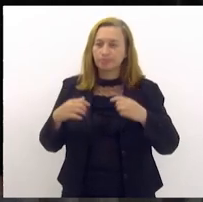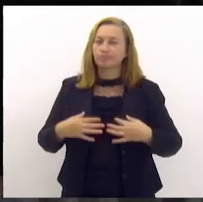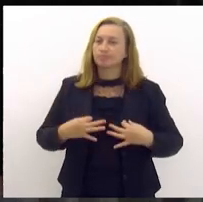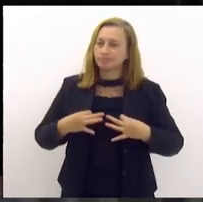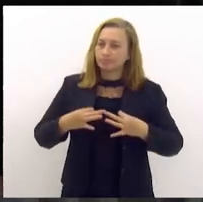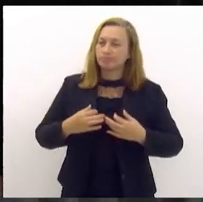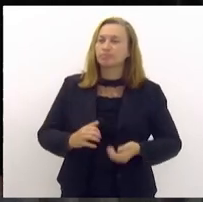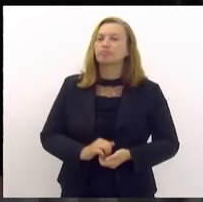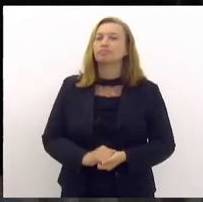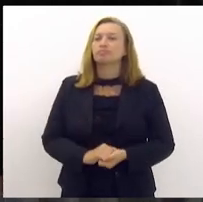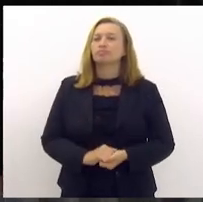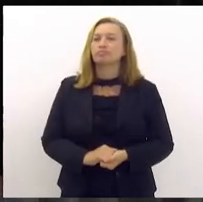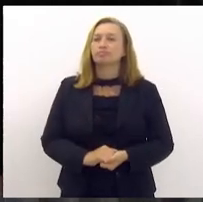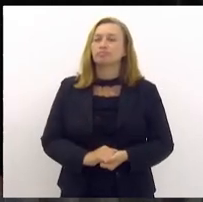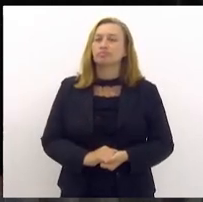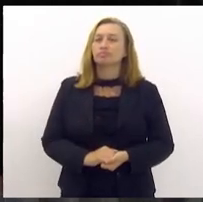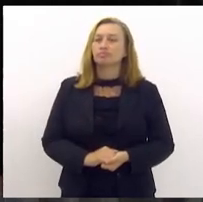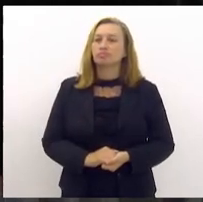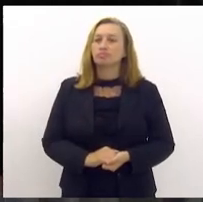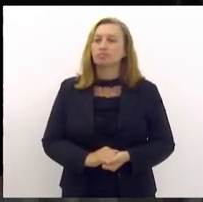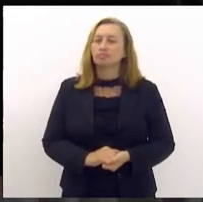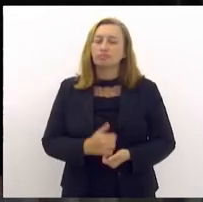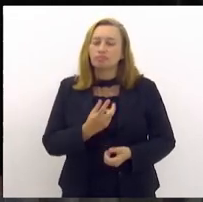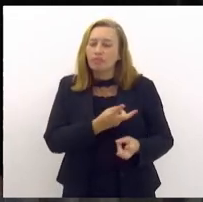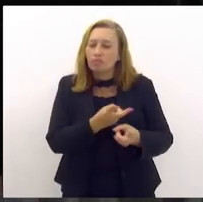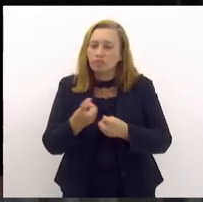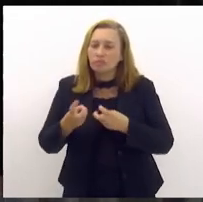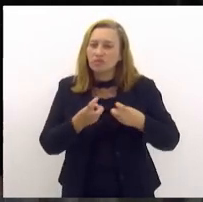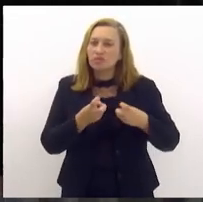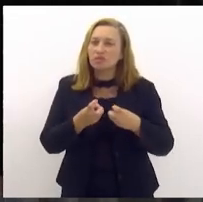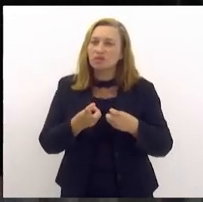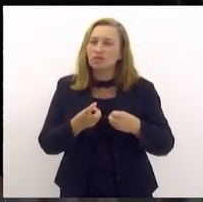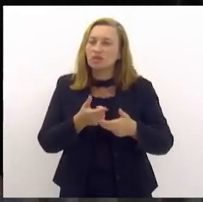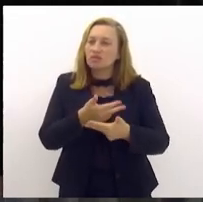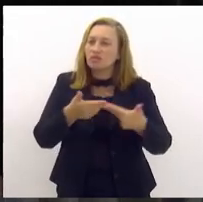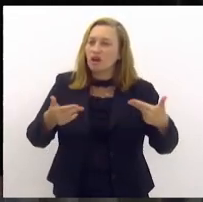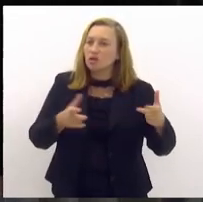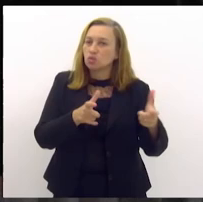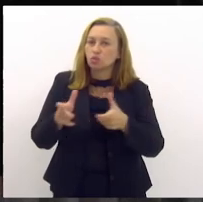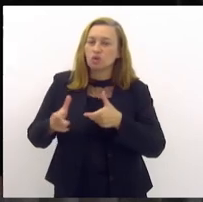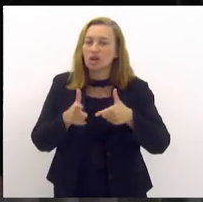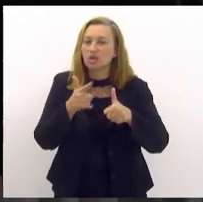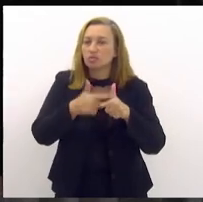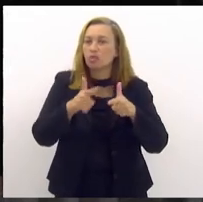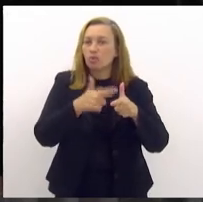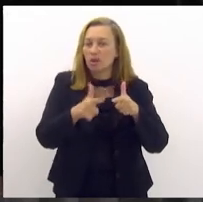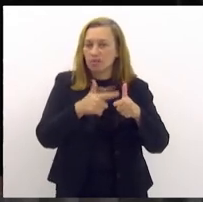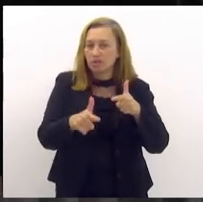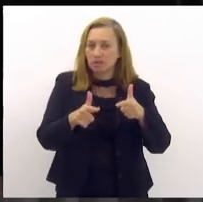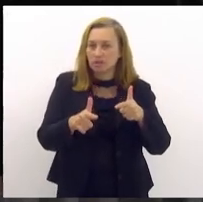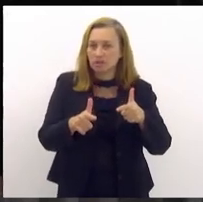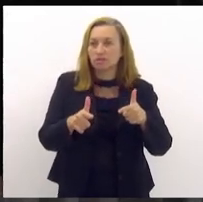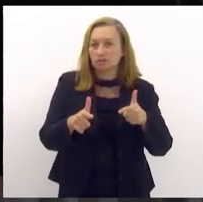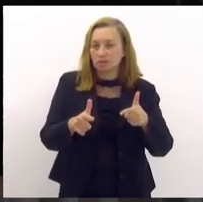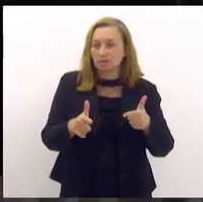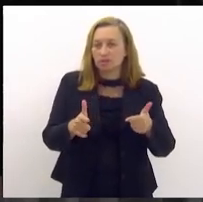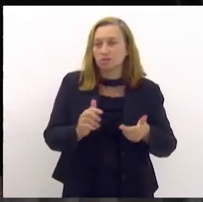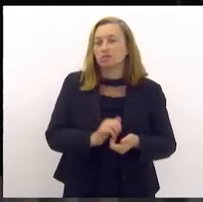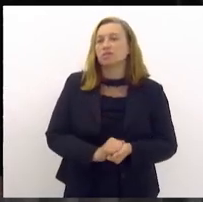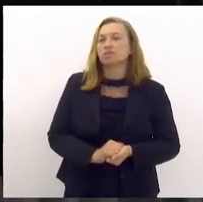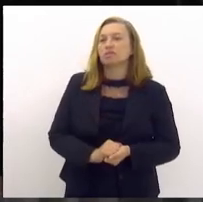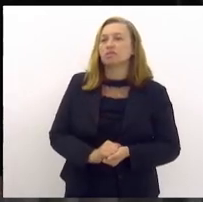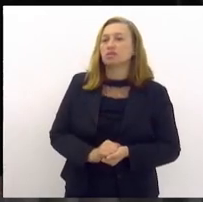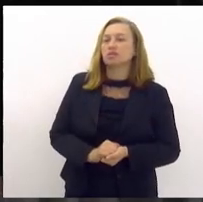disposição para mapear, para verificar os diversos lugares. E as vítimas, que são